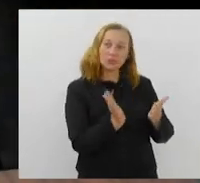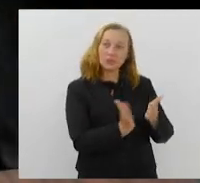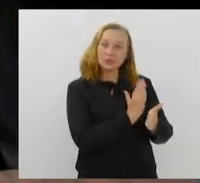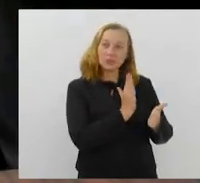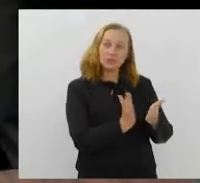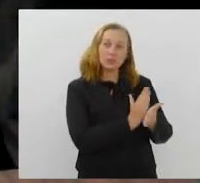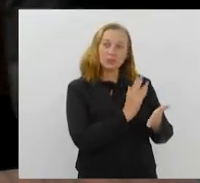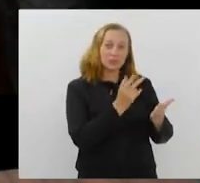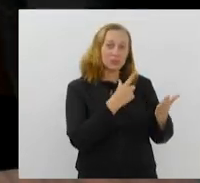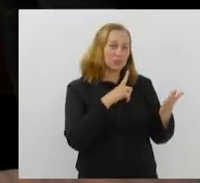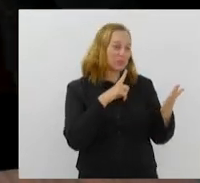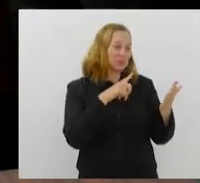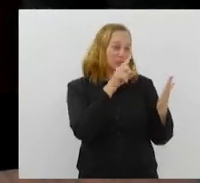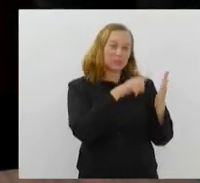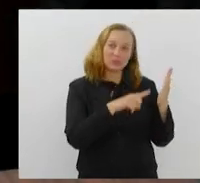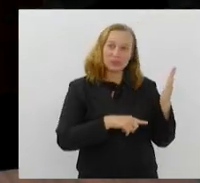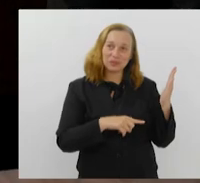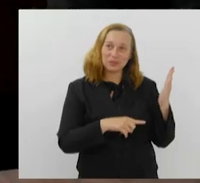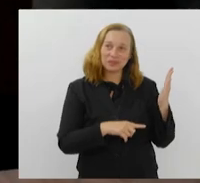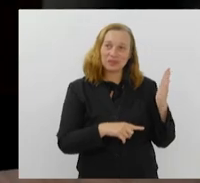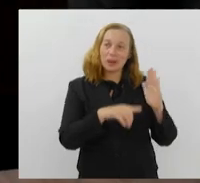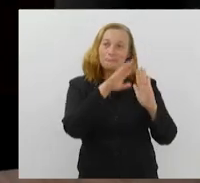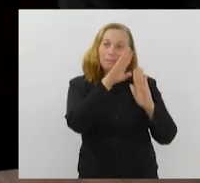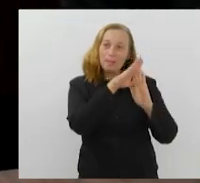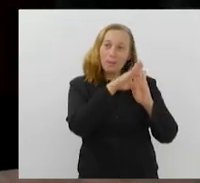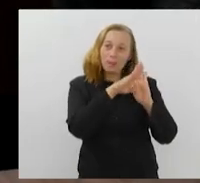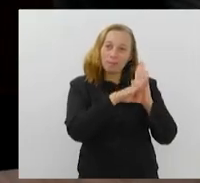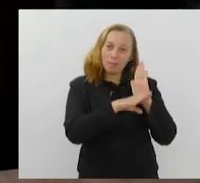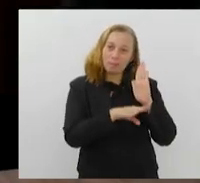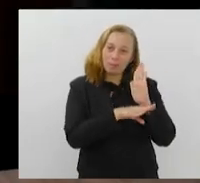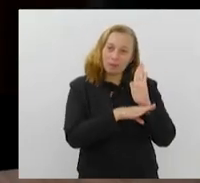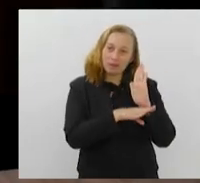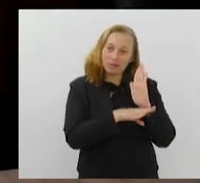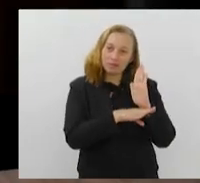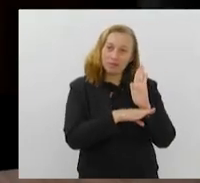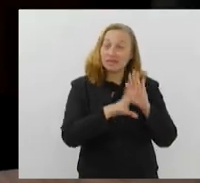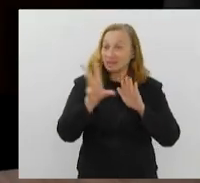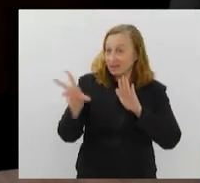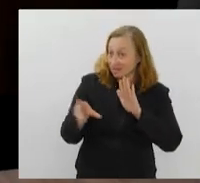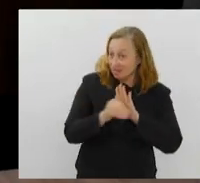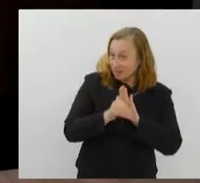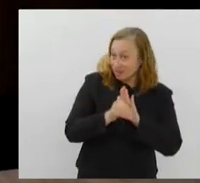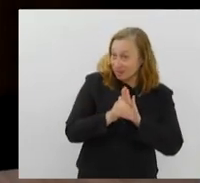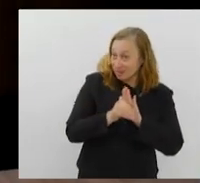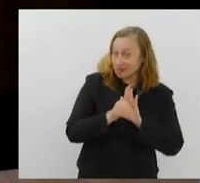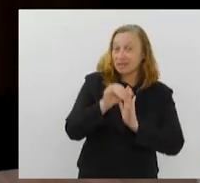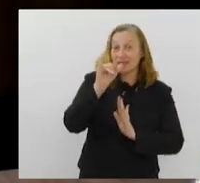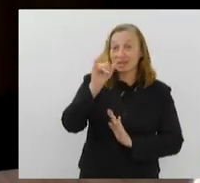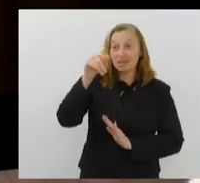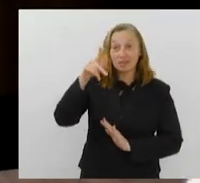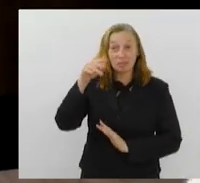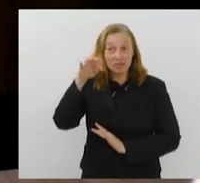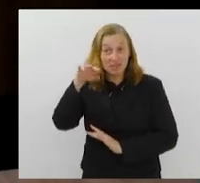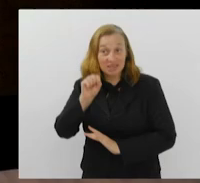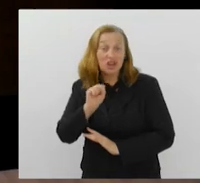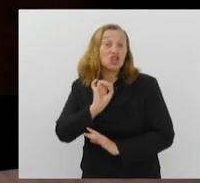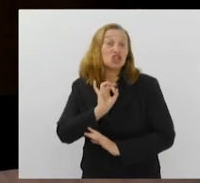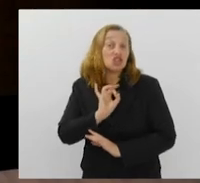aqui, da cronologia das emendas impositivas, só